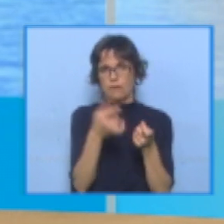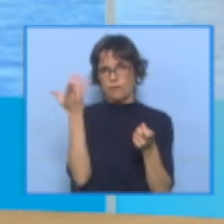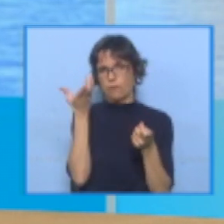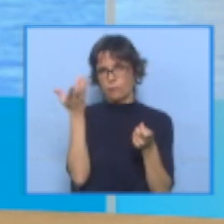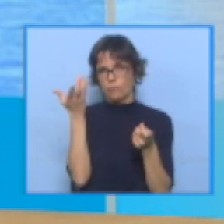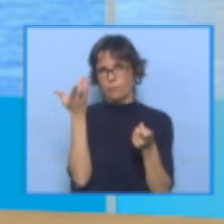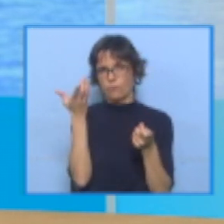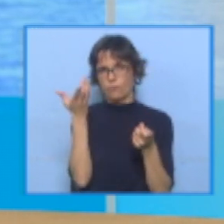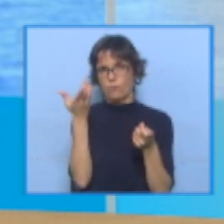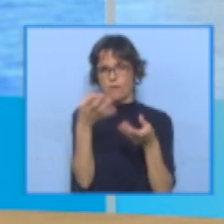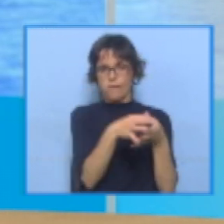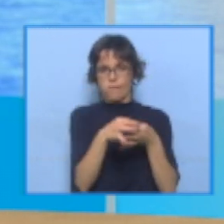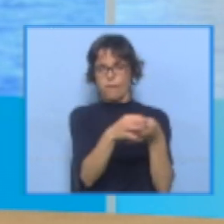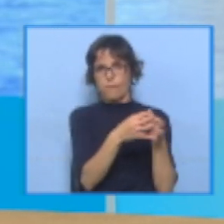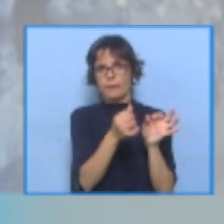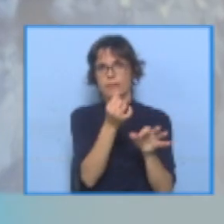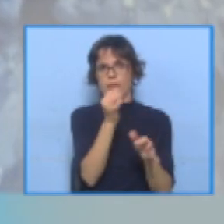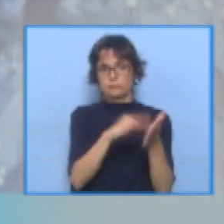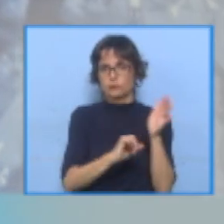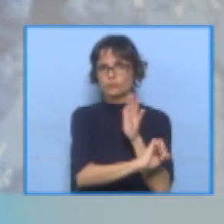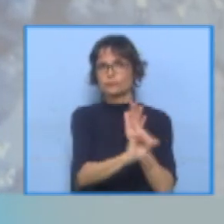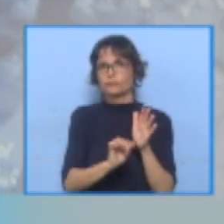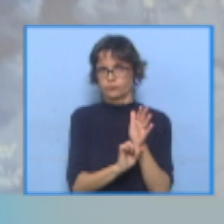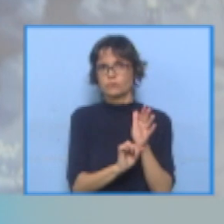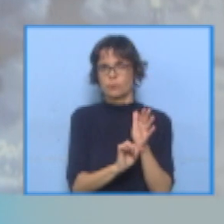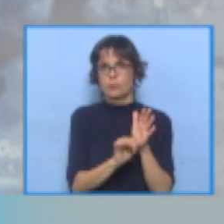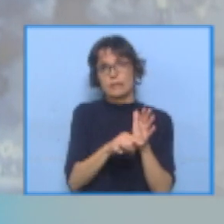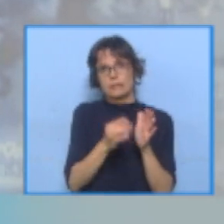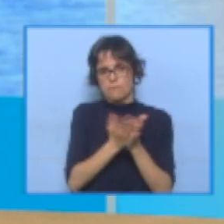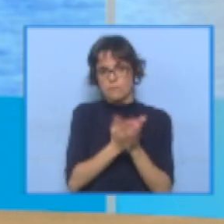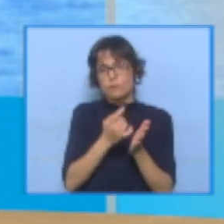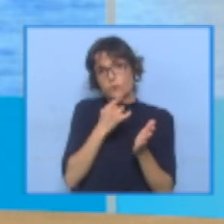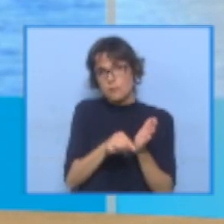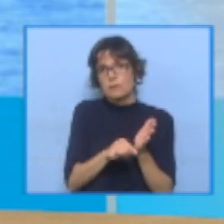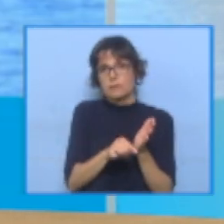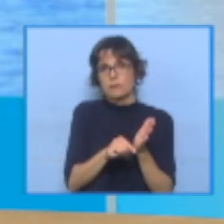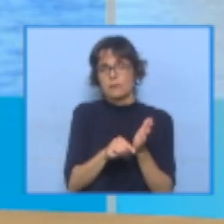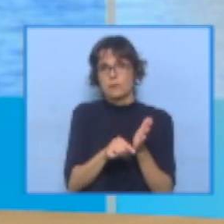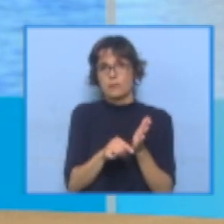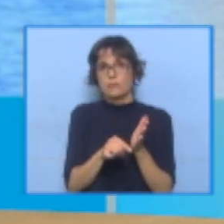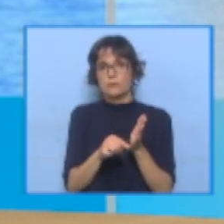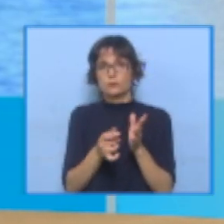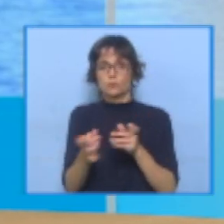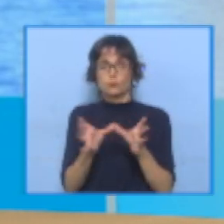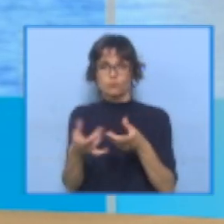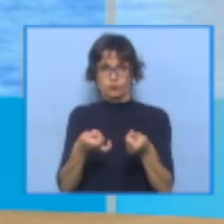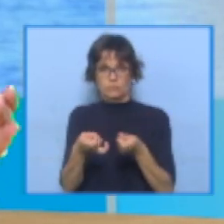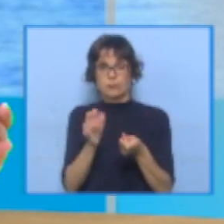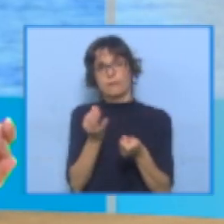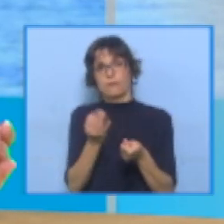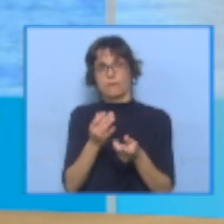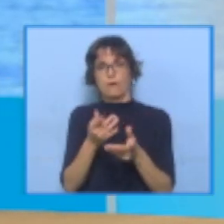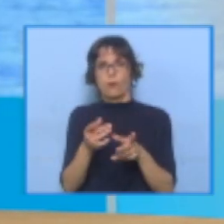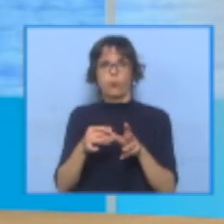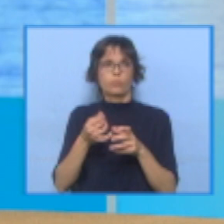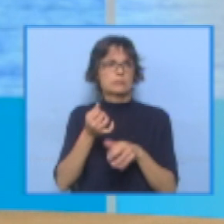entre os colegas. Essa é uma das notas aqui do estudo, que é importante ter em consideração. Numa organização há muitos tipos de